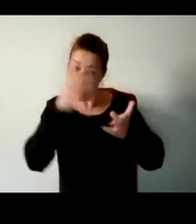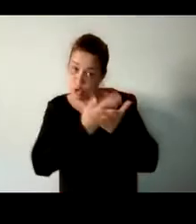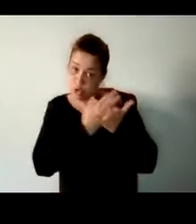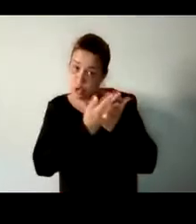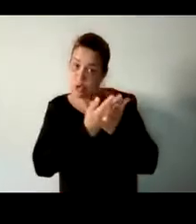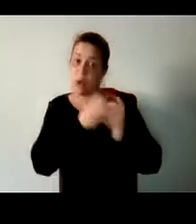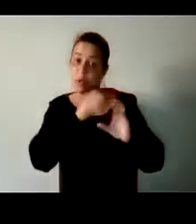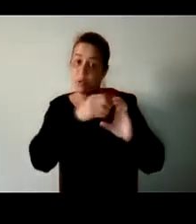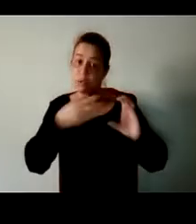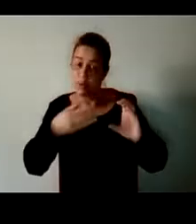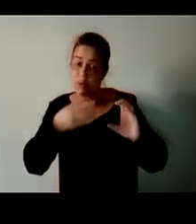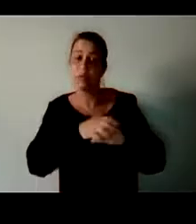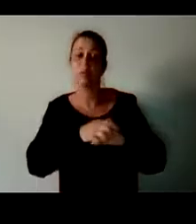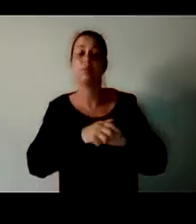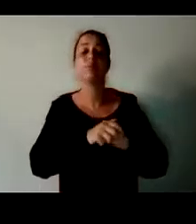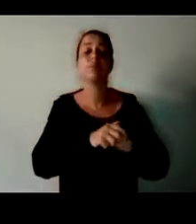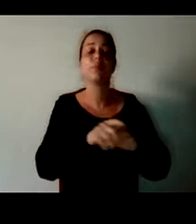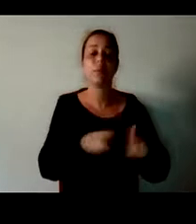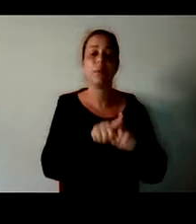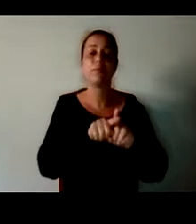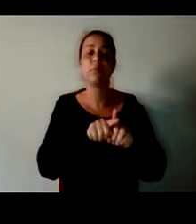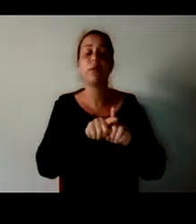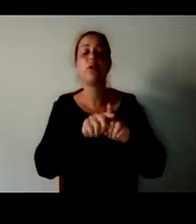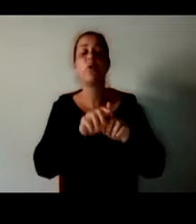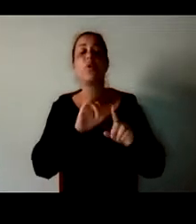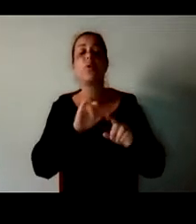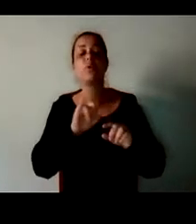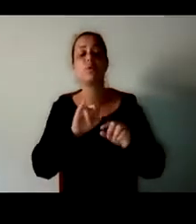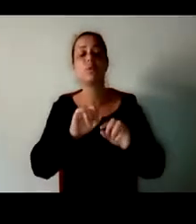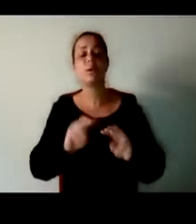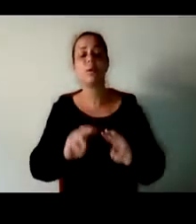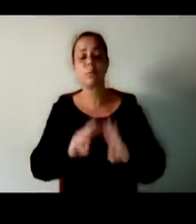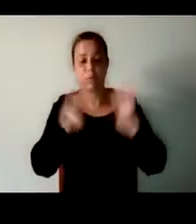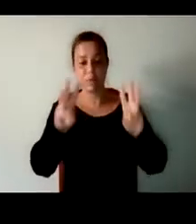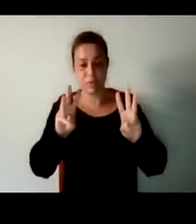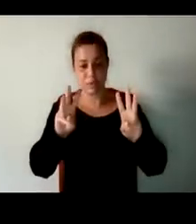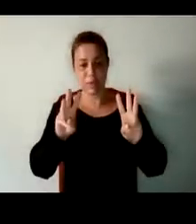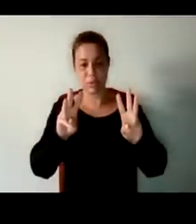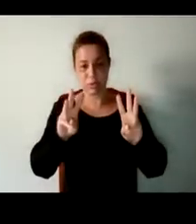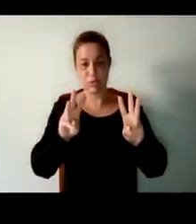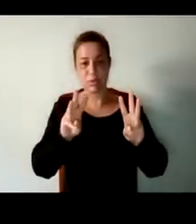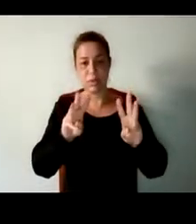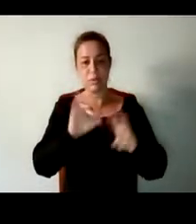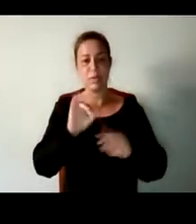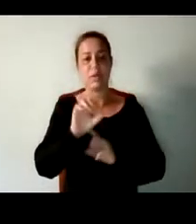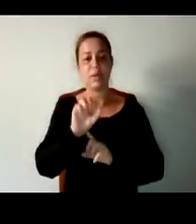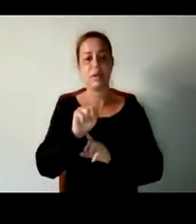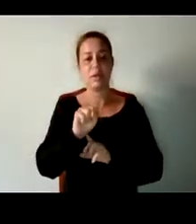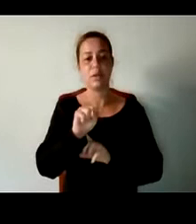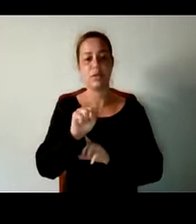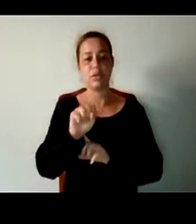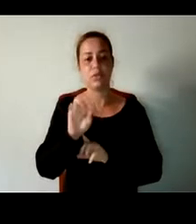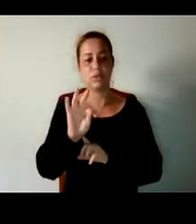para fazer o curso foi o site Singlink, que é um site bastante interativo,